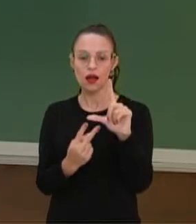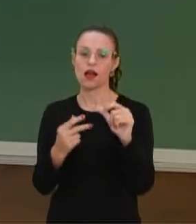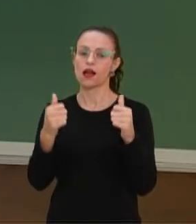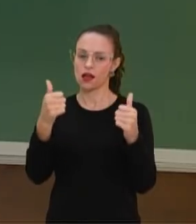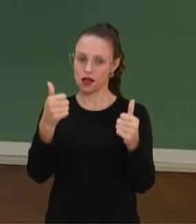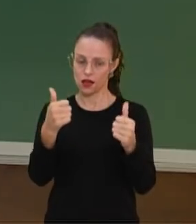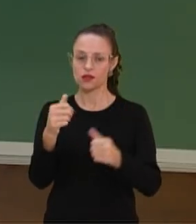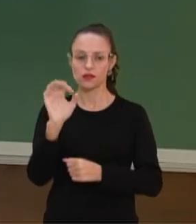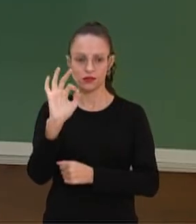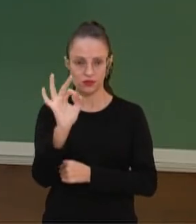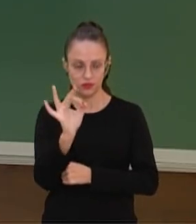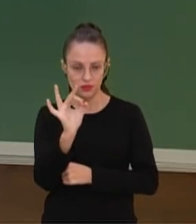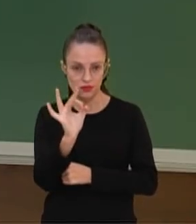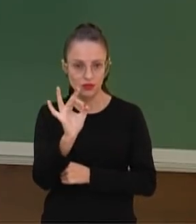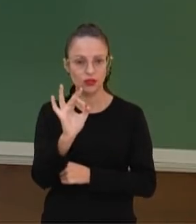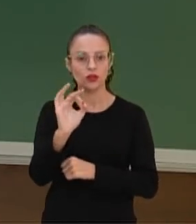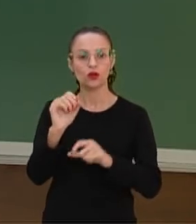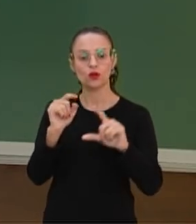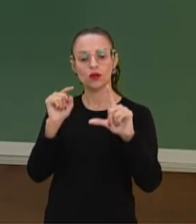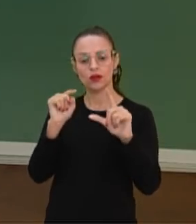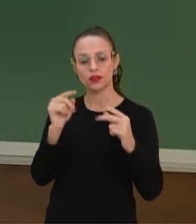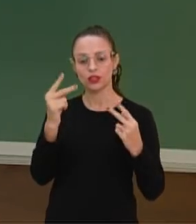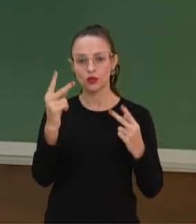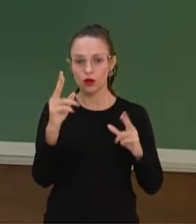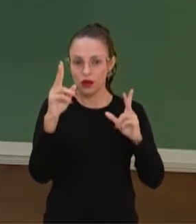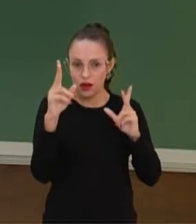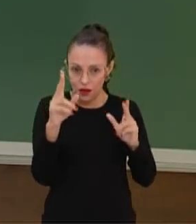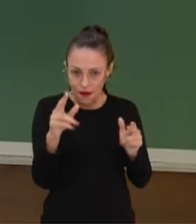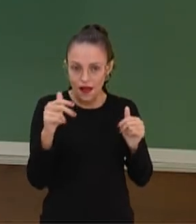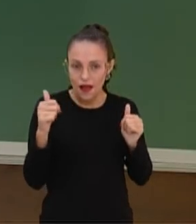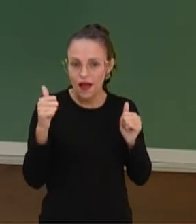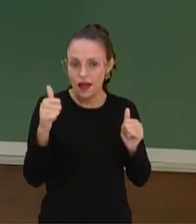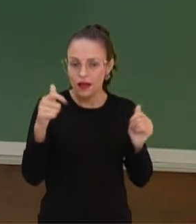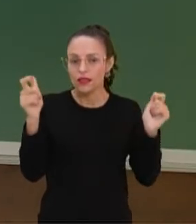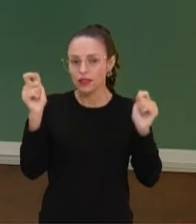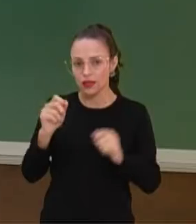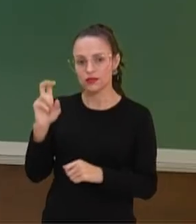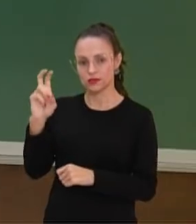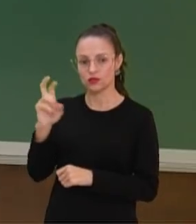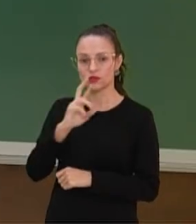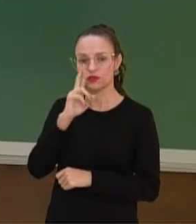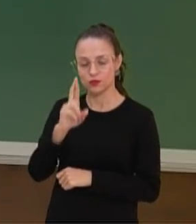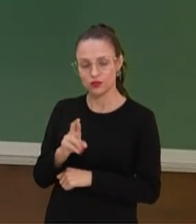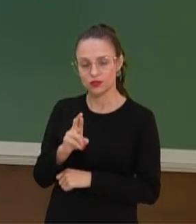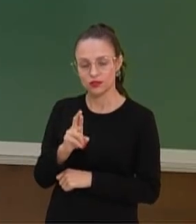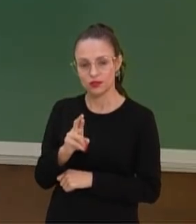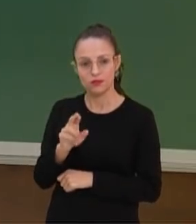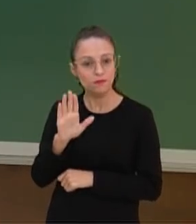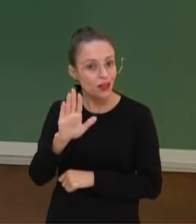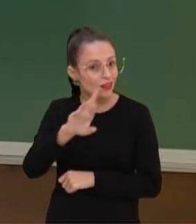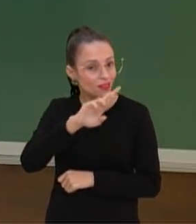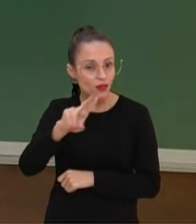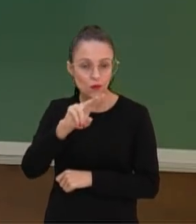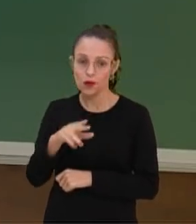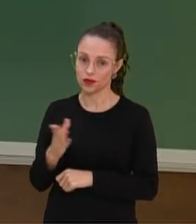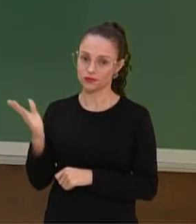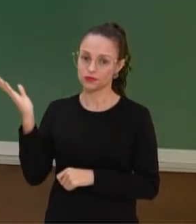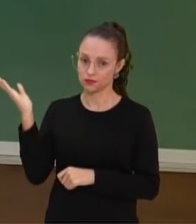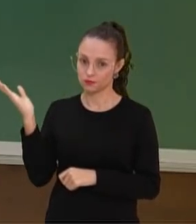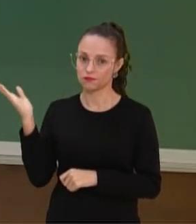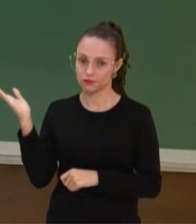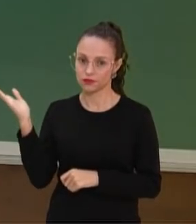aí eu teria a base do logaritmo igual à base da potência. Aí seria 5 a resposta. Mas não é isso que eu tenho